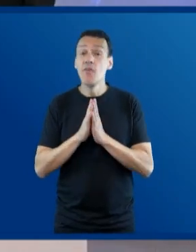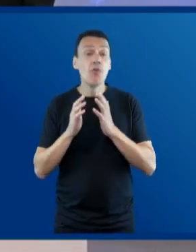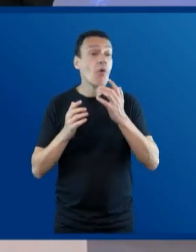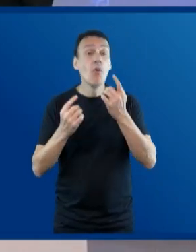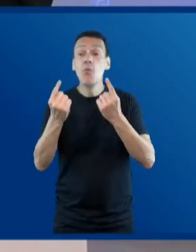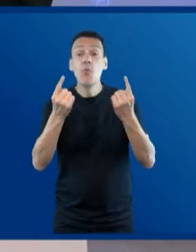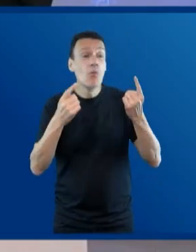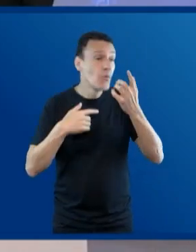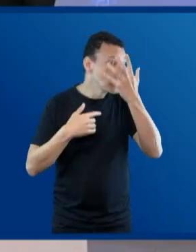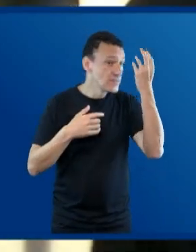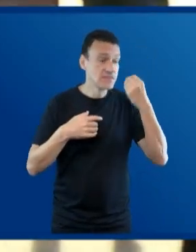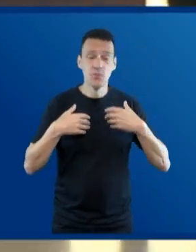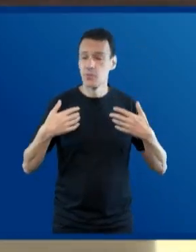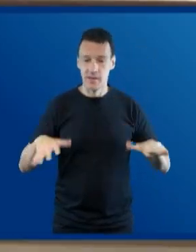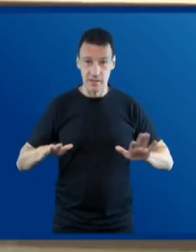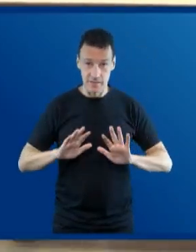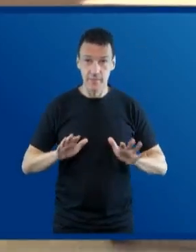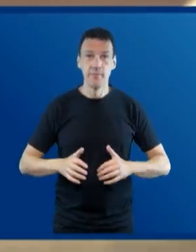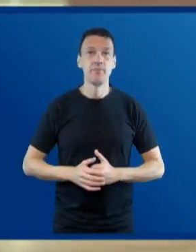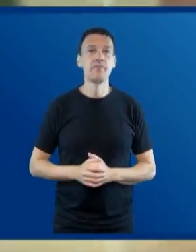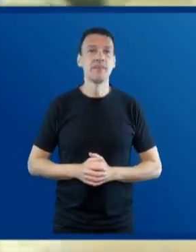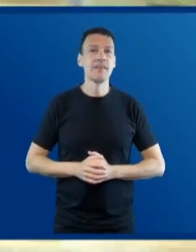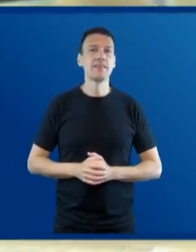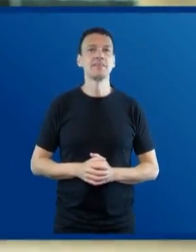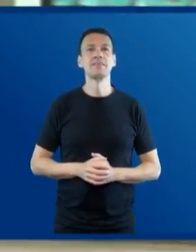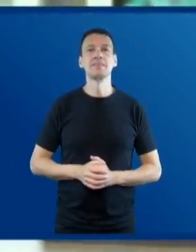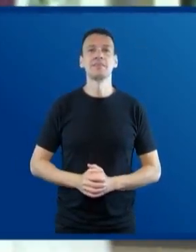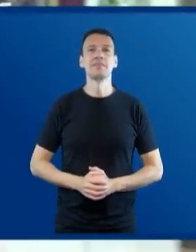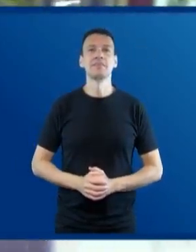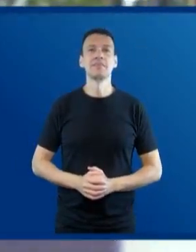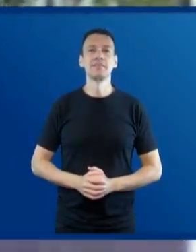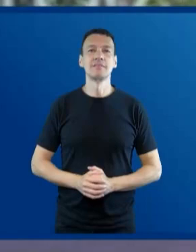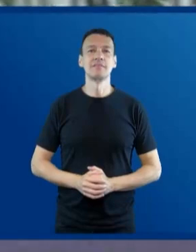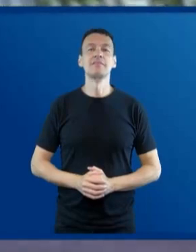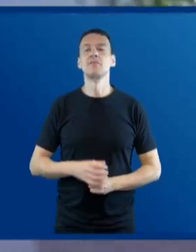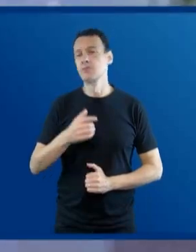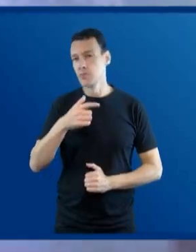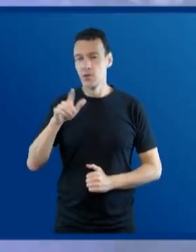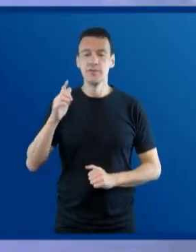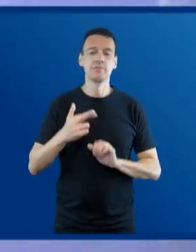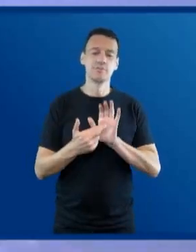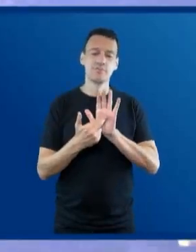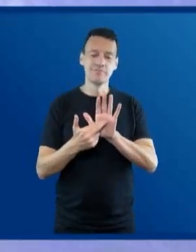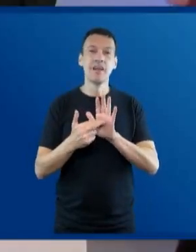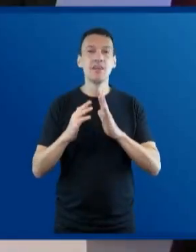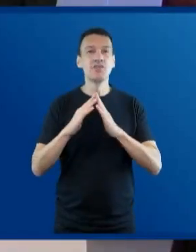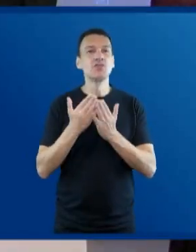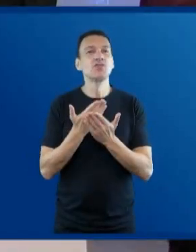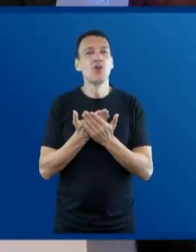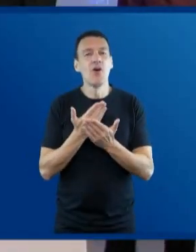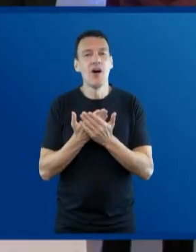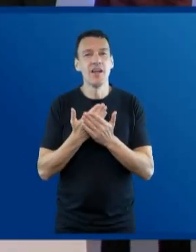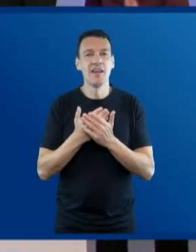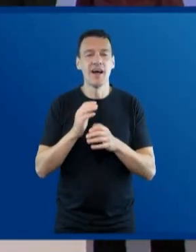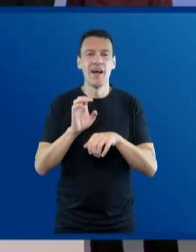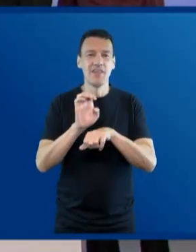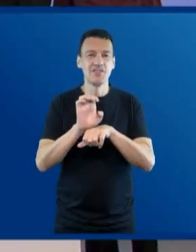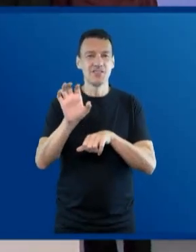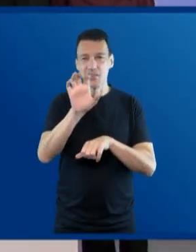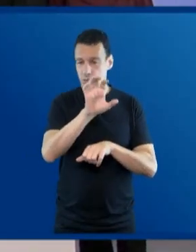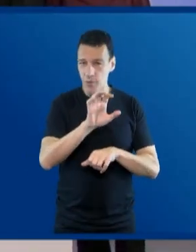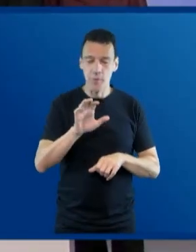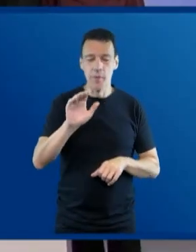ajudem aqui. Boa, Ju, vem para cá. Cria um representante da Escola Estadual Barão Homem de Melo, que a professora Lia está